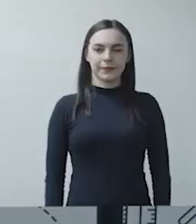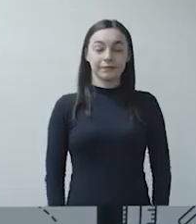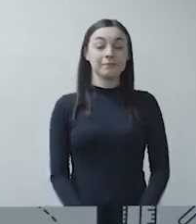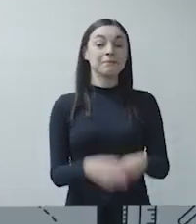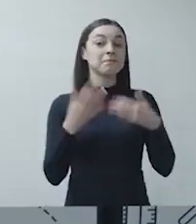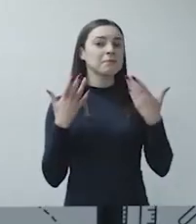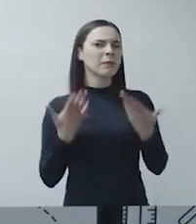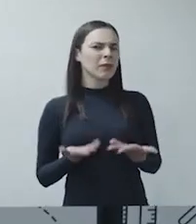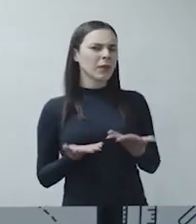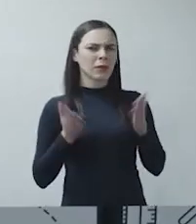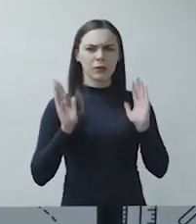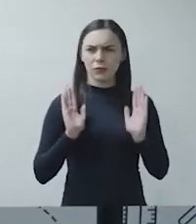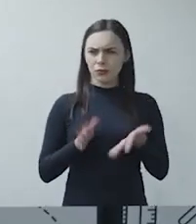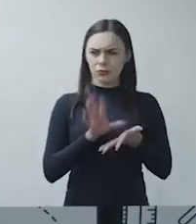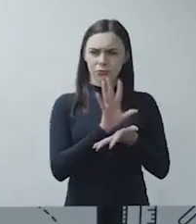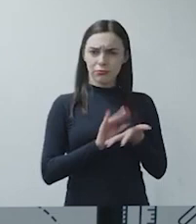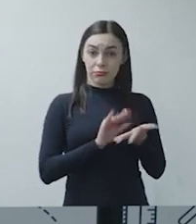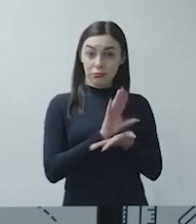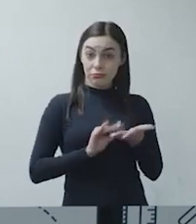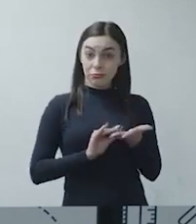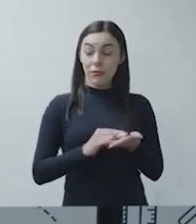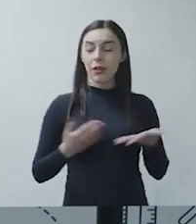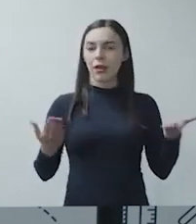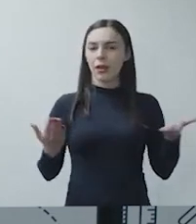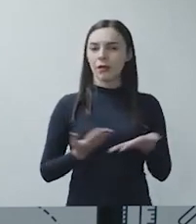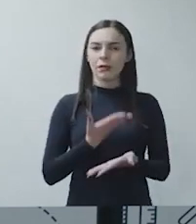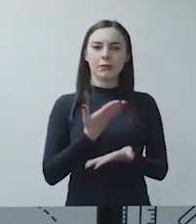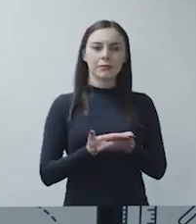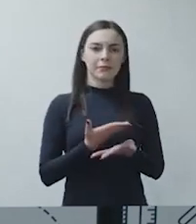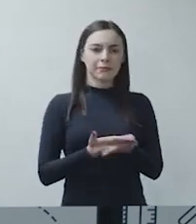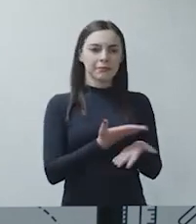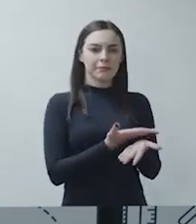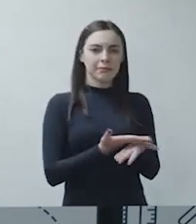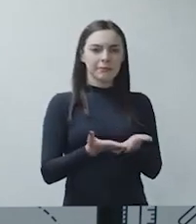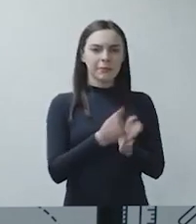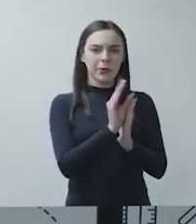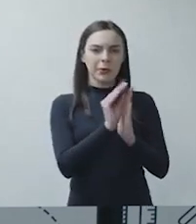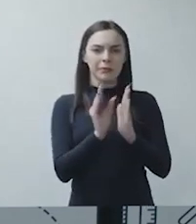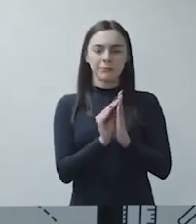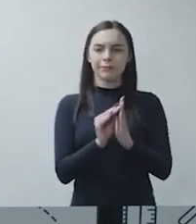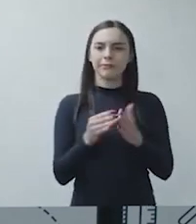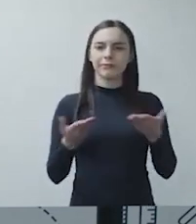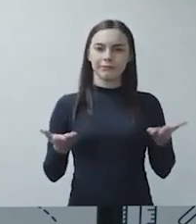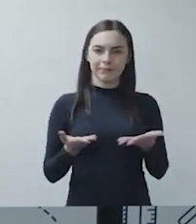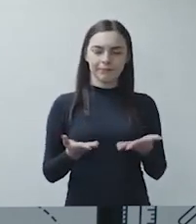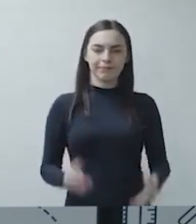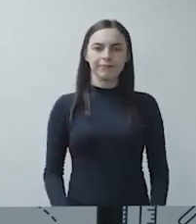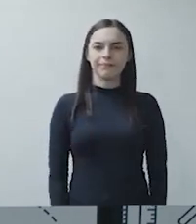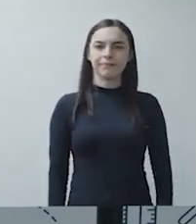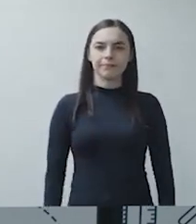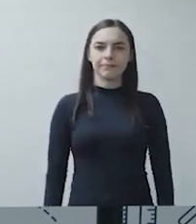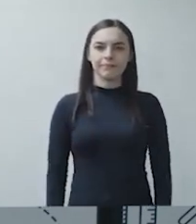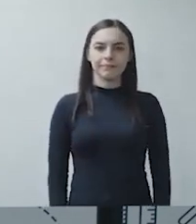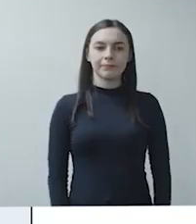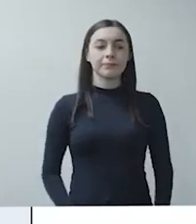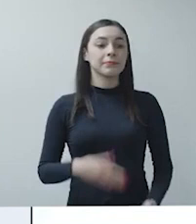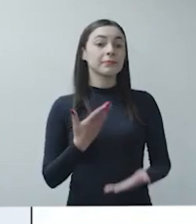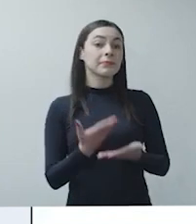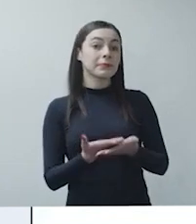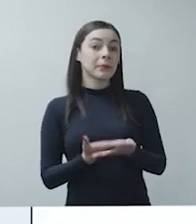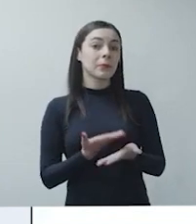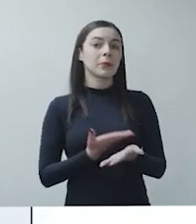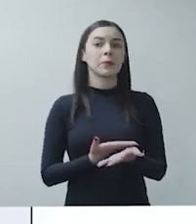E então, fizeram o registro? Então, vamos dar início ao nosso conteúdo da aula de hoje. Para